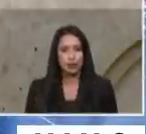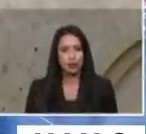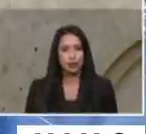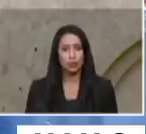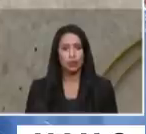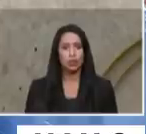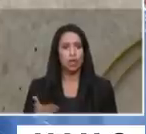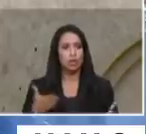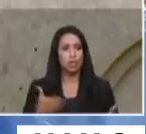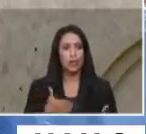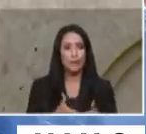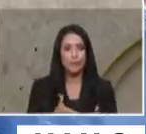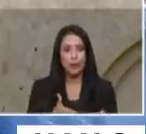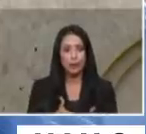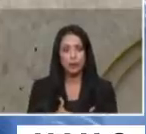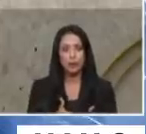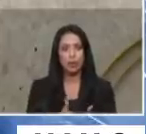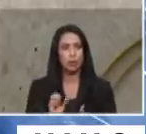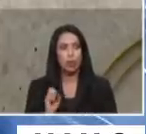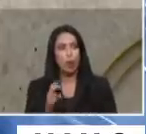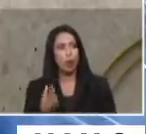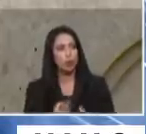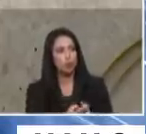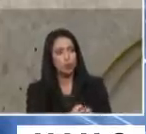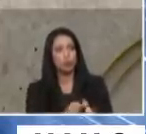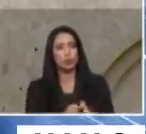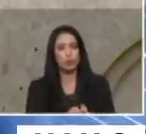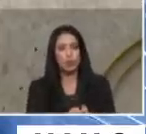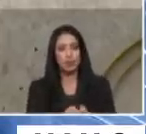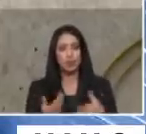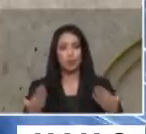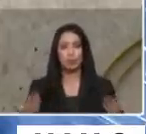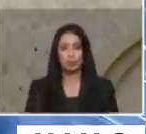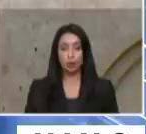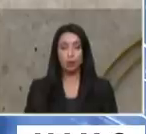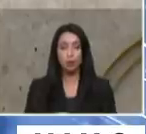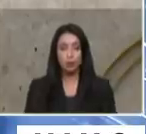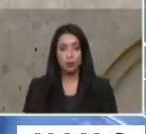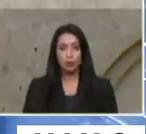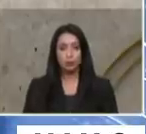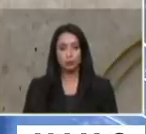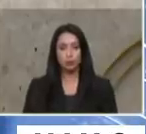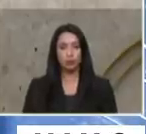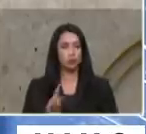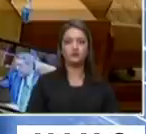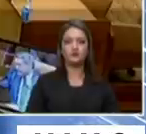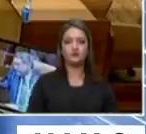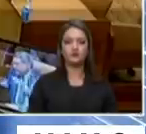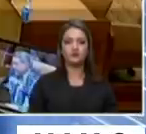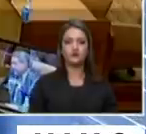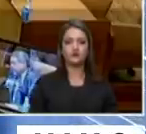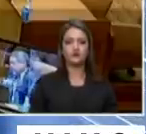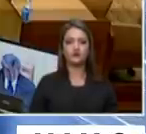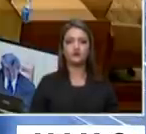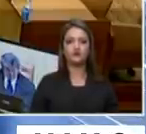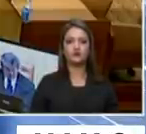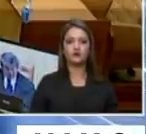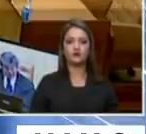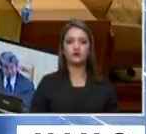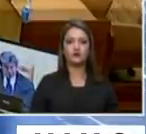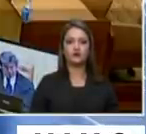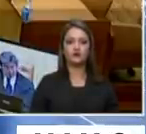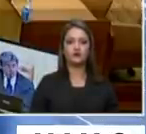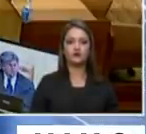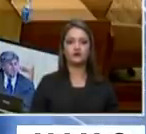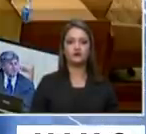encaminhou para que a Câmara dos Deputados falasse sobre essa perda do mandato dele. Professora, sobre a inelegibilidade,